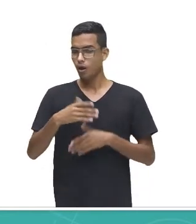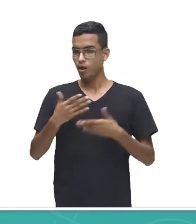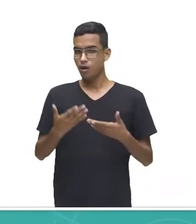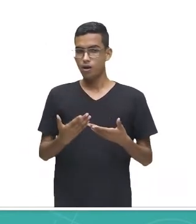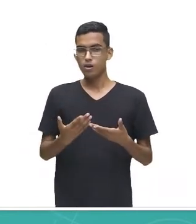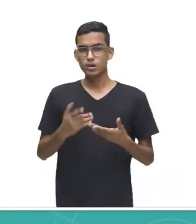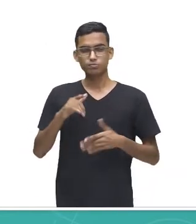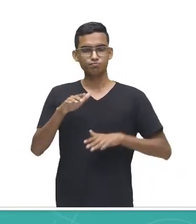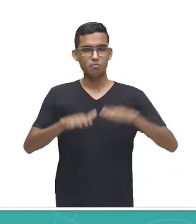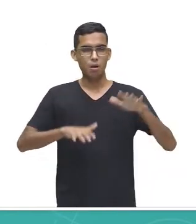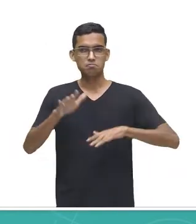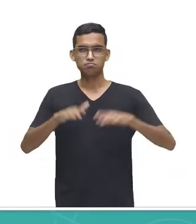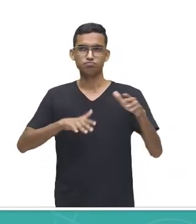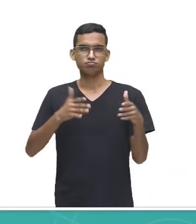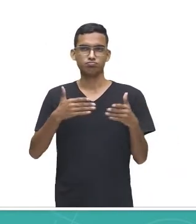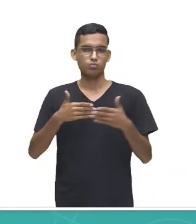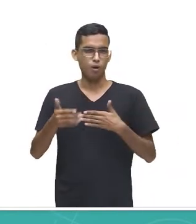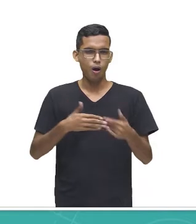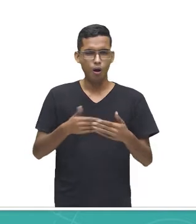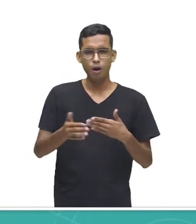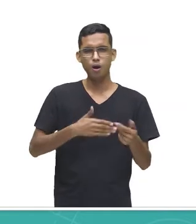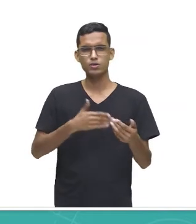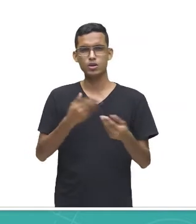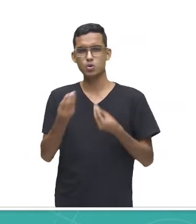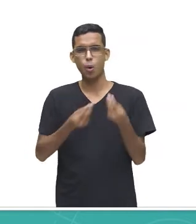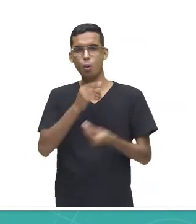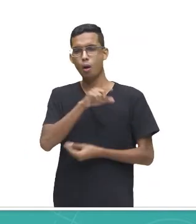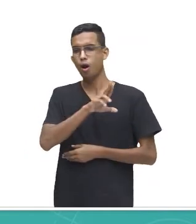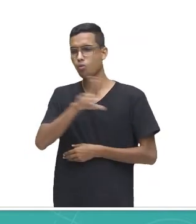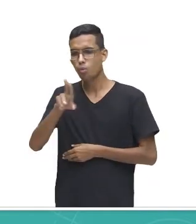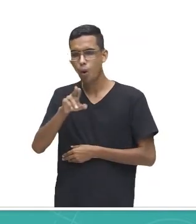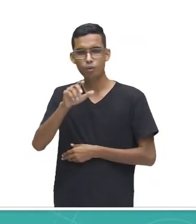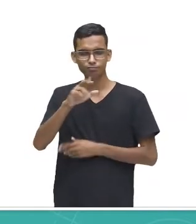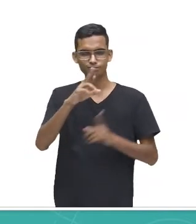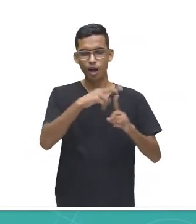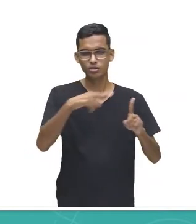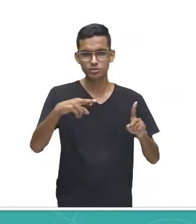da forma como vocês chamarem, a